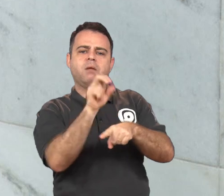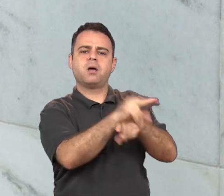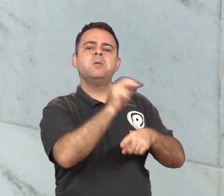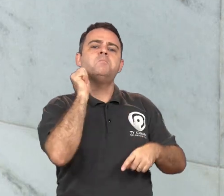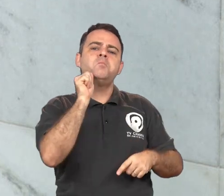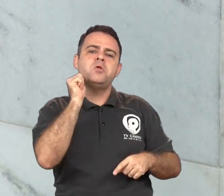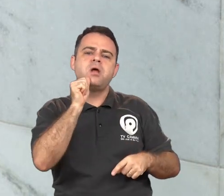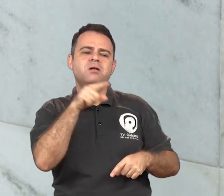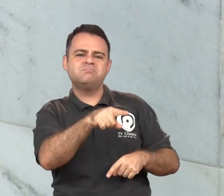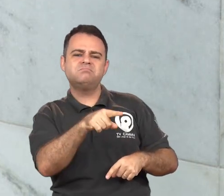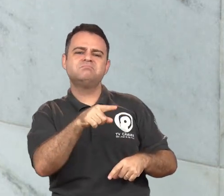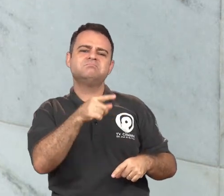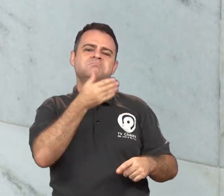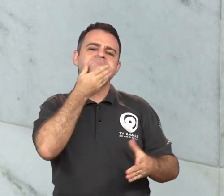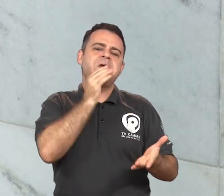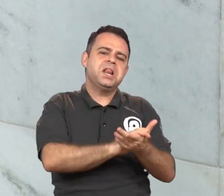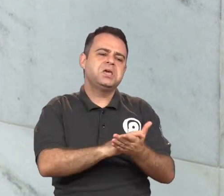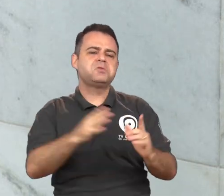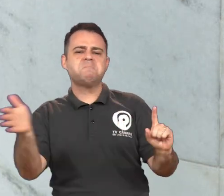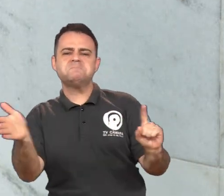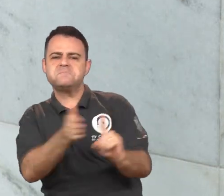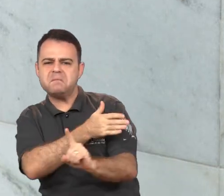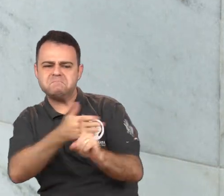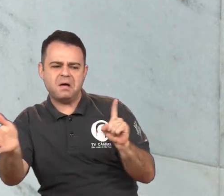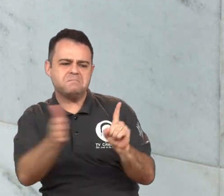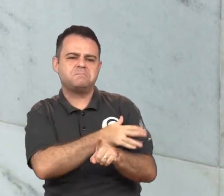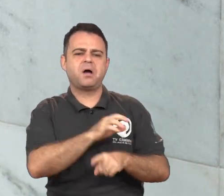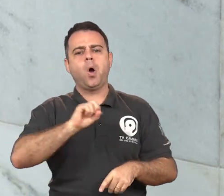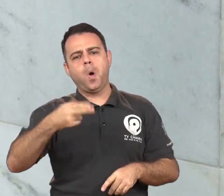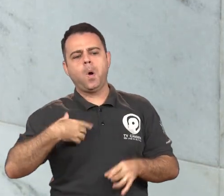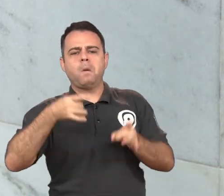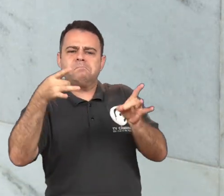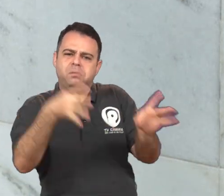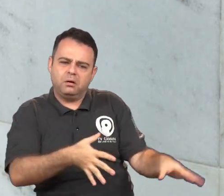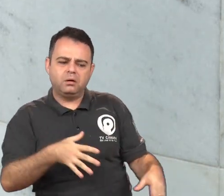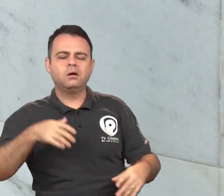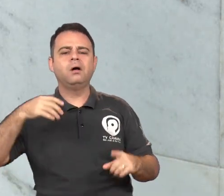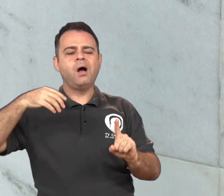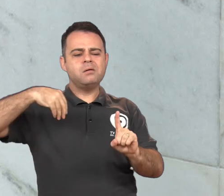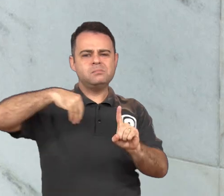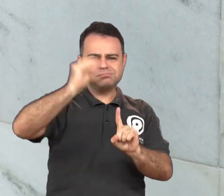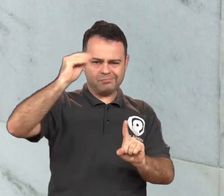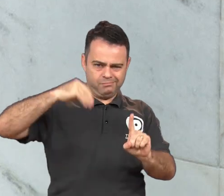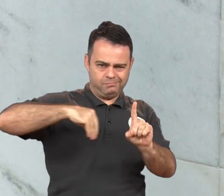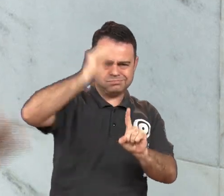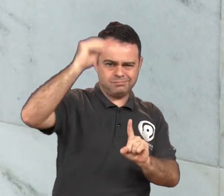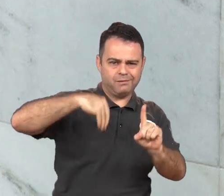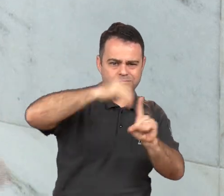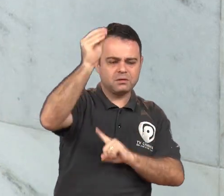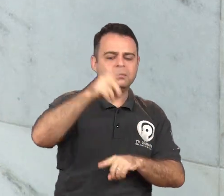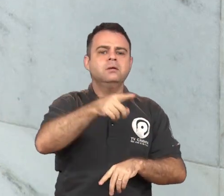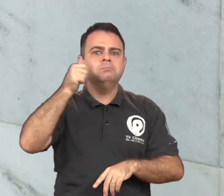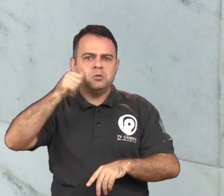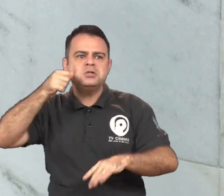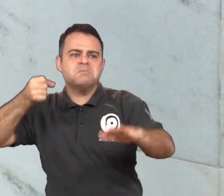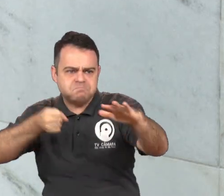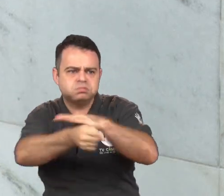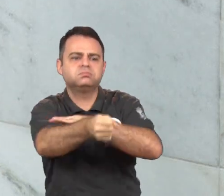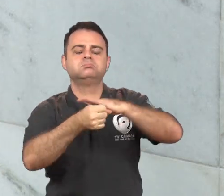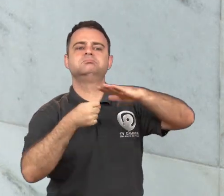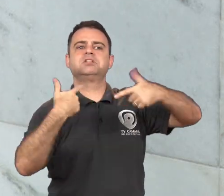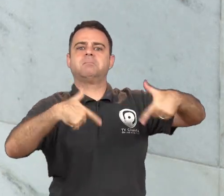de Vulnerabilidade. Conta pra gente como é que surgiu a ideia para essa proposta e como a senhora propõe que esse